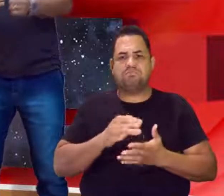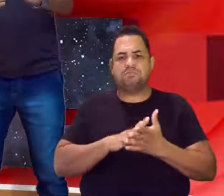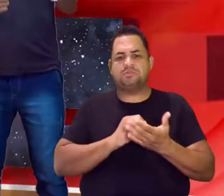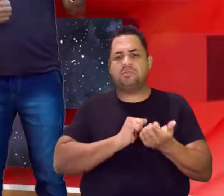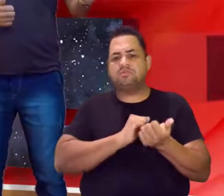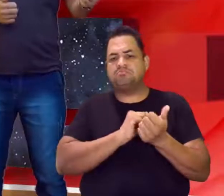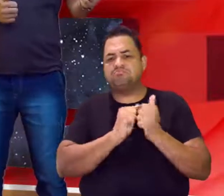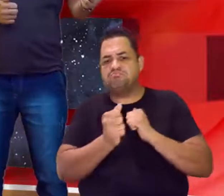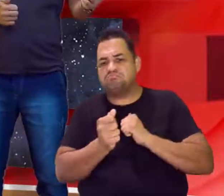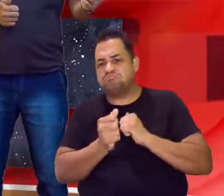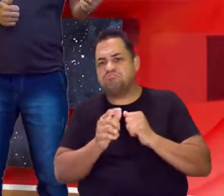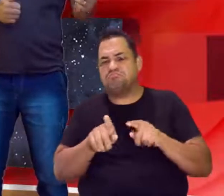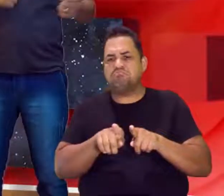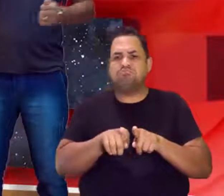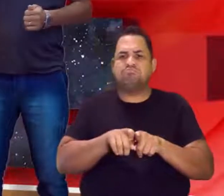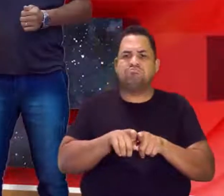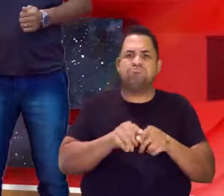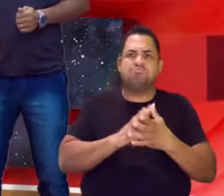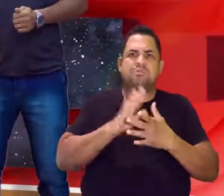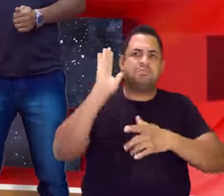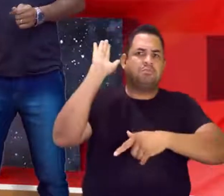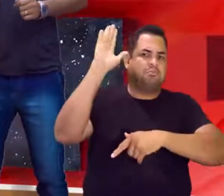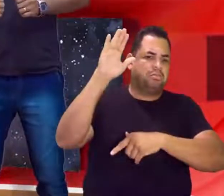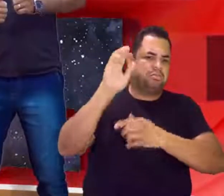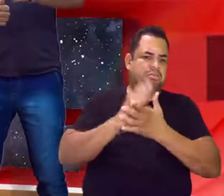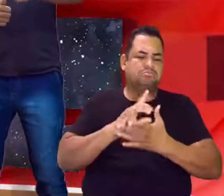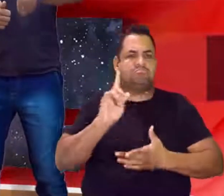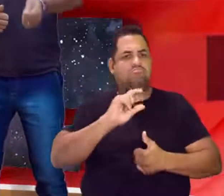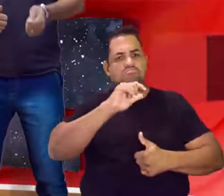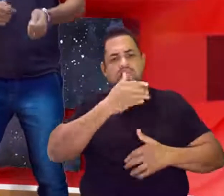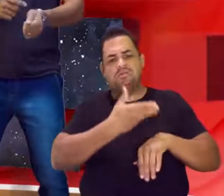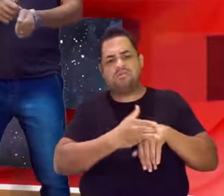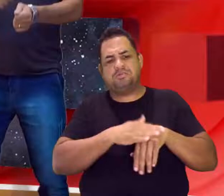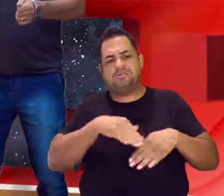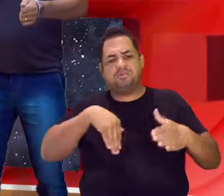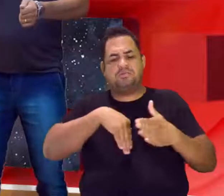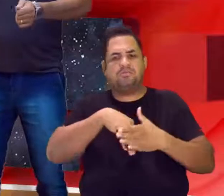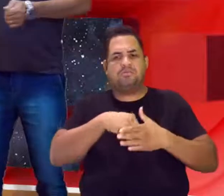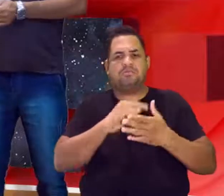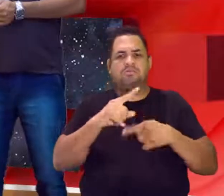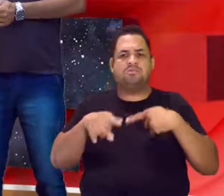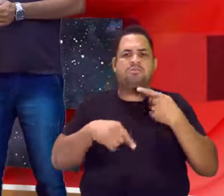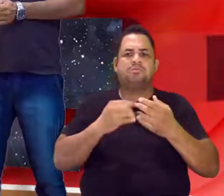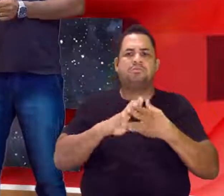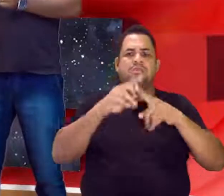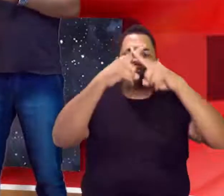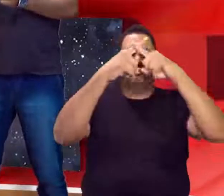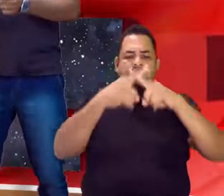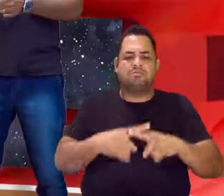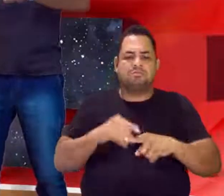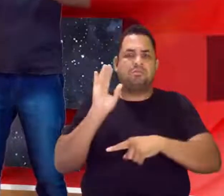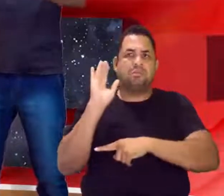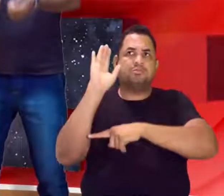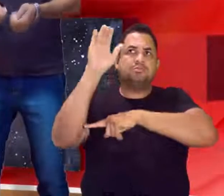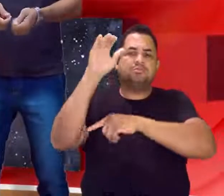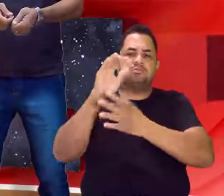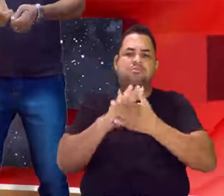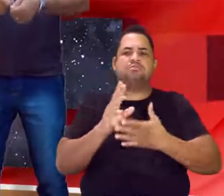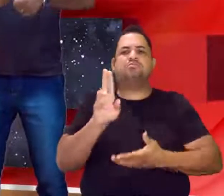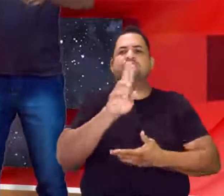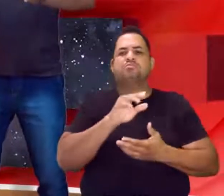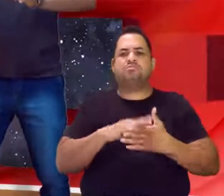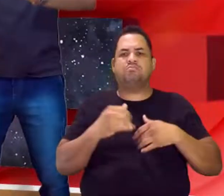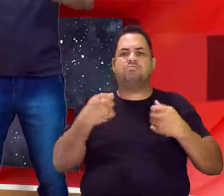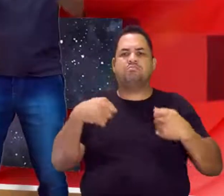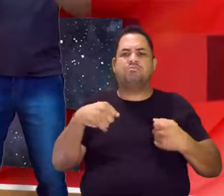futebol, você não treina vôlei. Se você joga basquete, você não treina futebol para participar da competição de basquete. Você treina o basquete